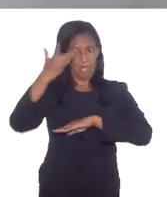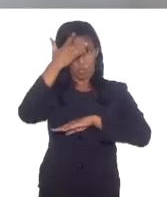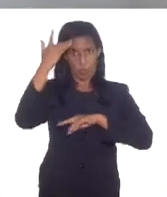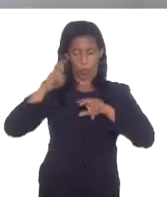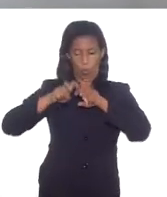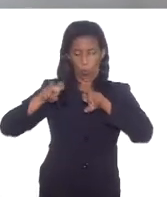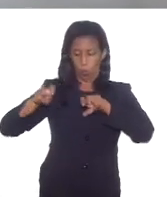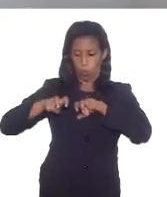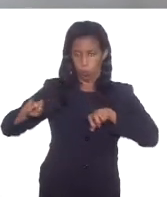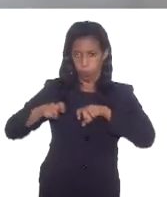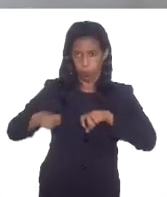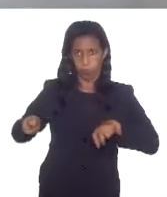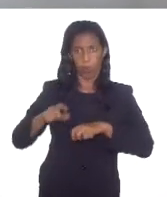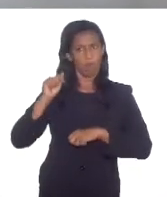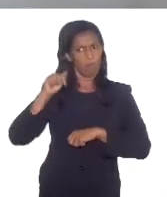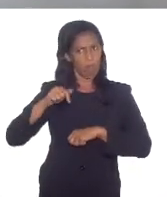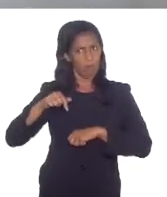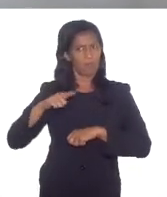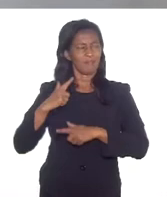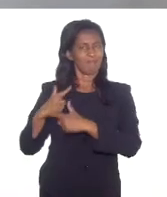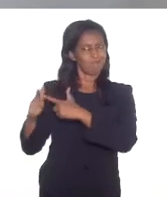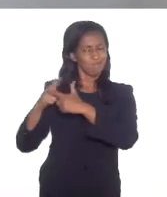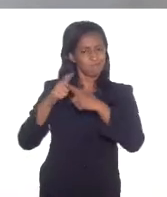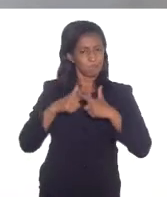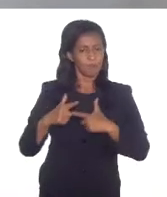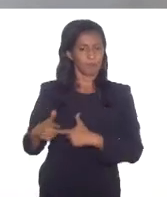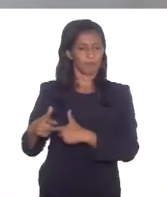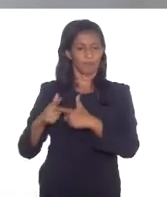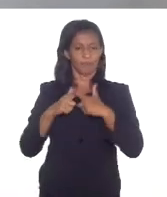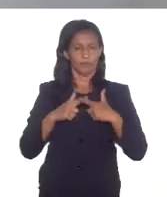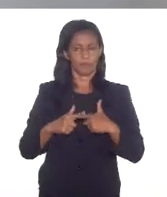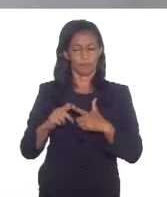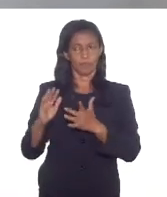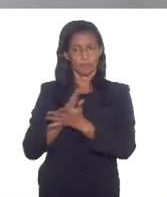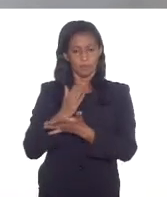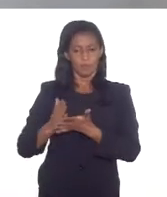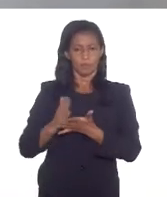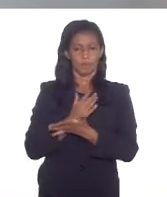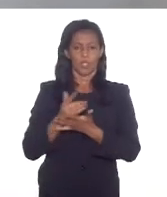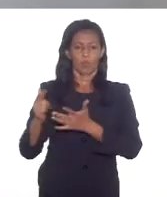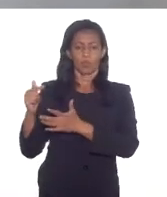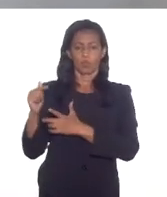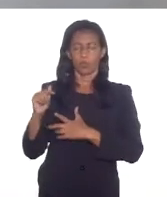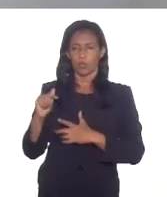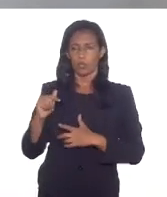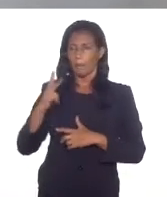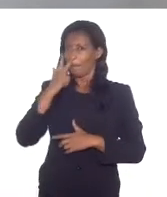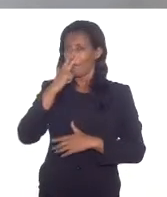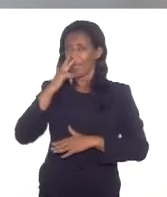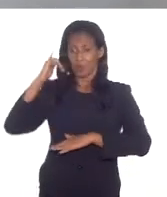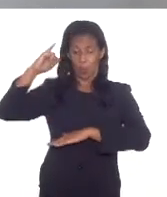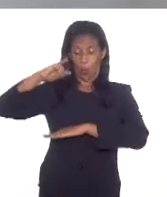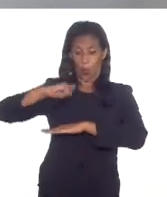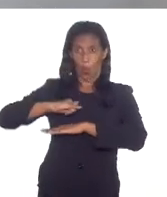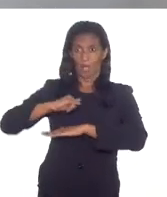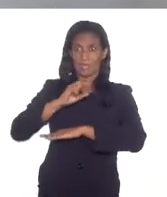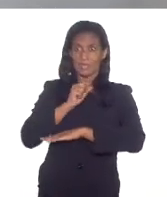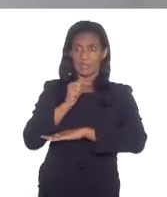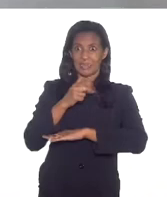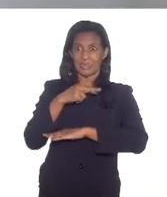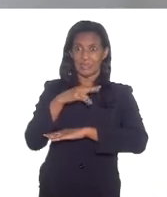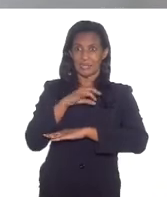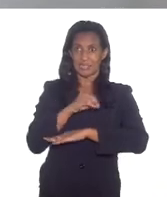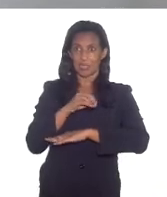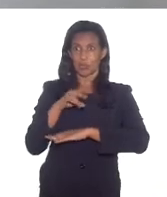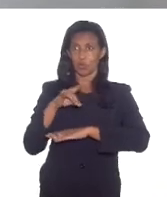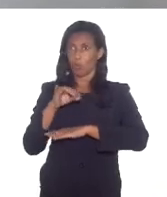essa aeronave tem tido muitos problemas. Em algumas situações, não consegue descer no Santos Dumont, mesmo